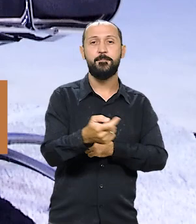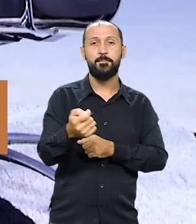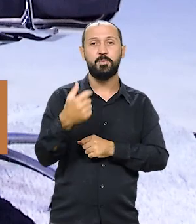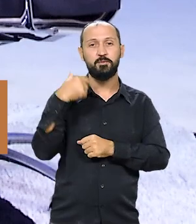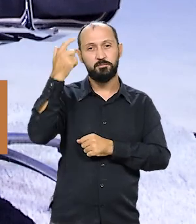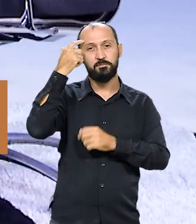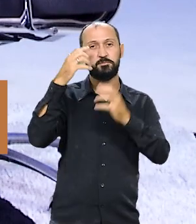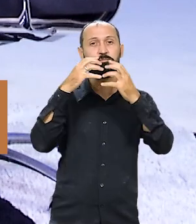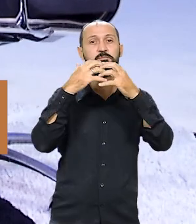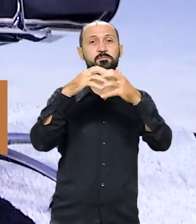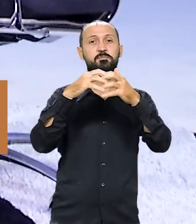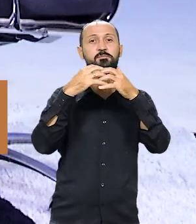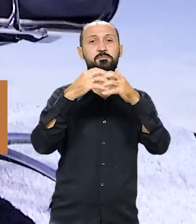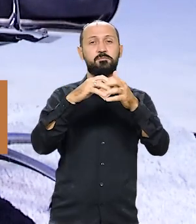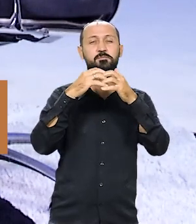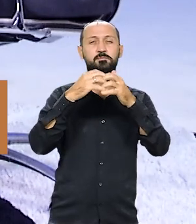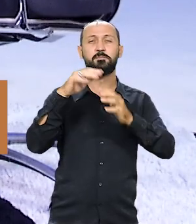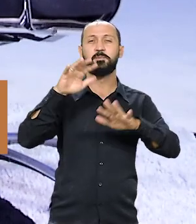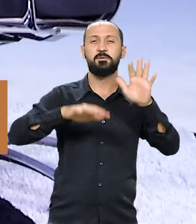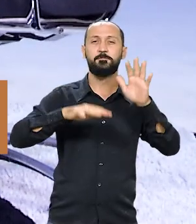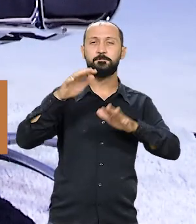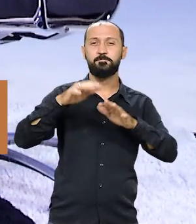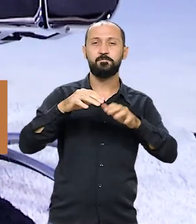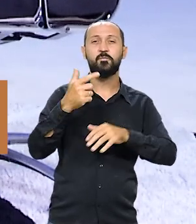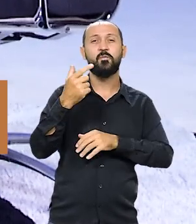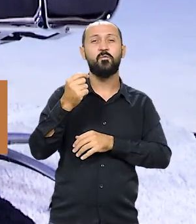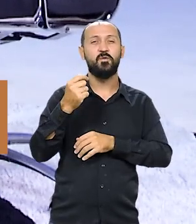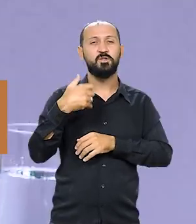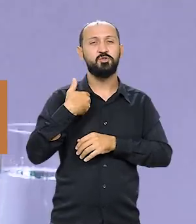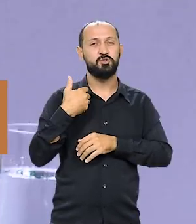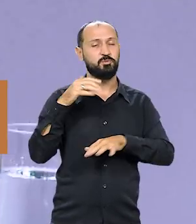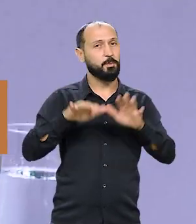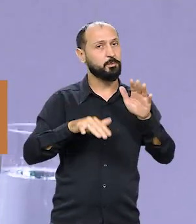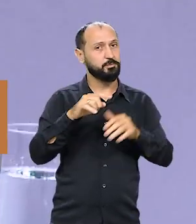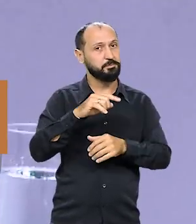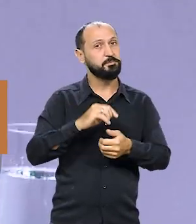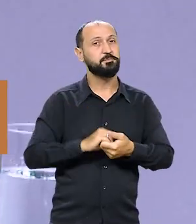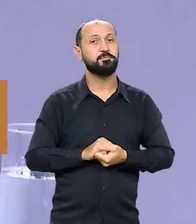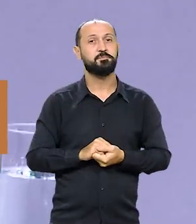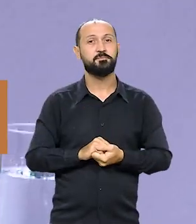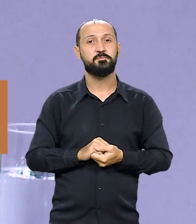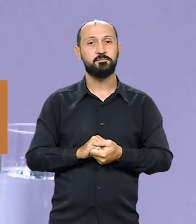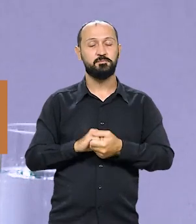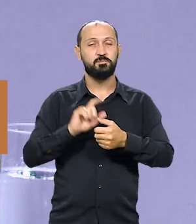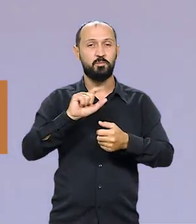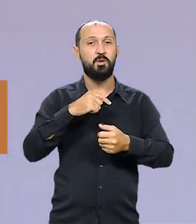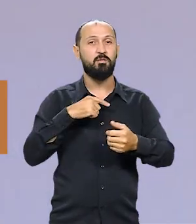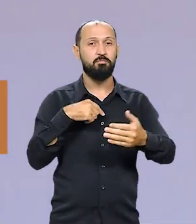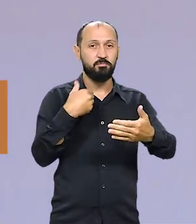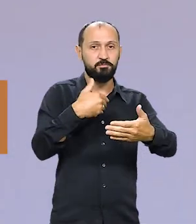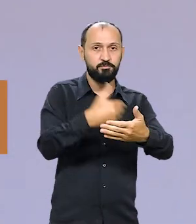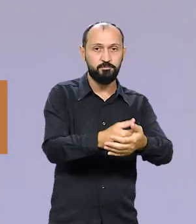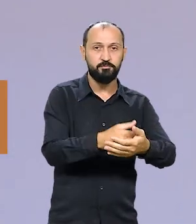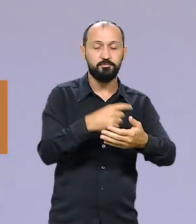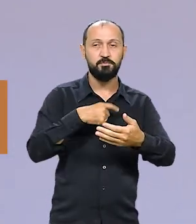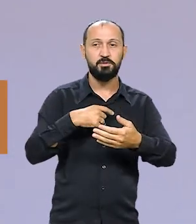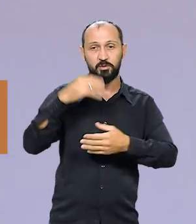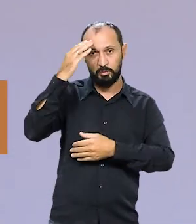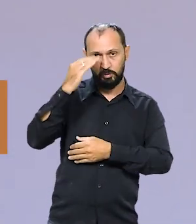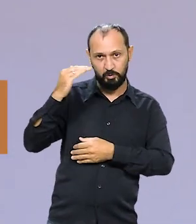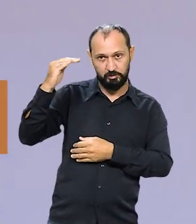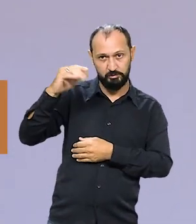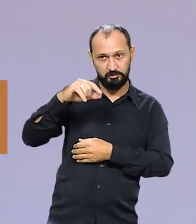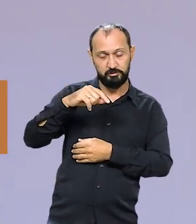O cérebro humano vai ficar maduro por volta dos 20 anos de idade. Então, até lá, e principalmente na